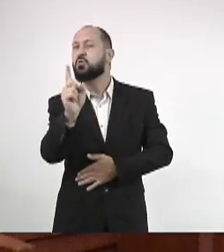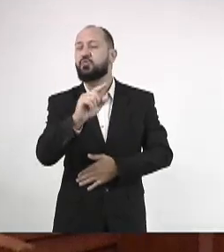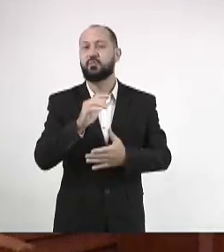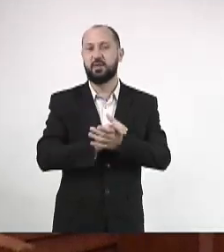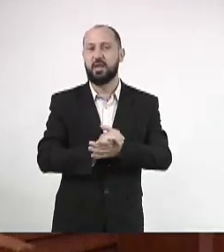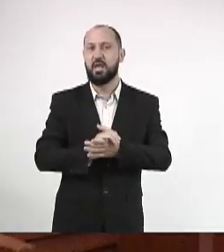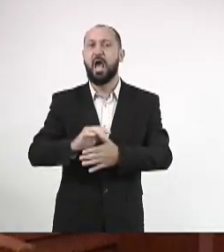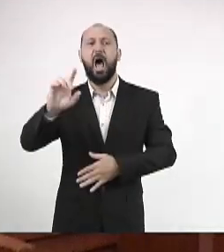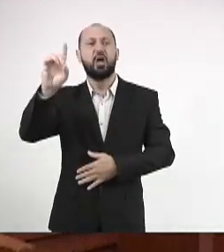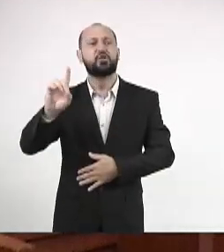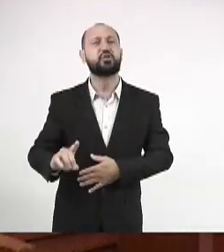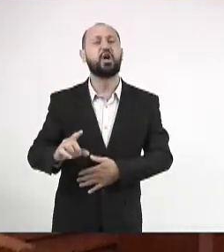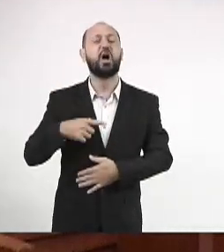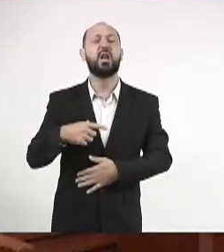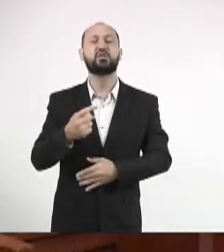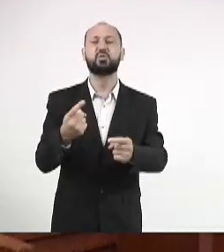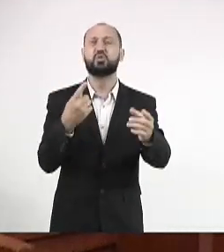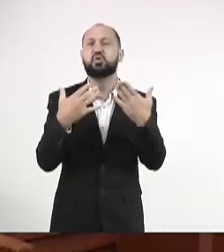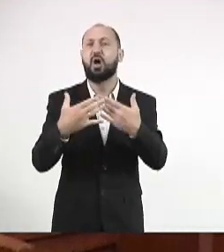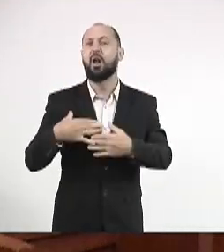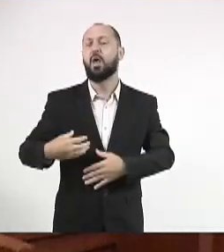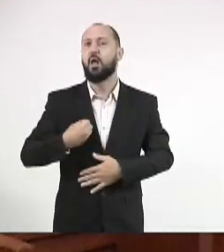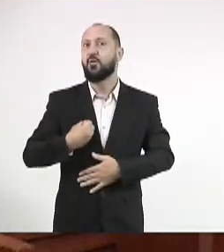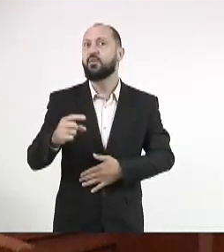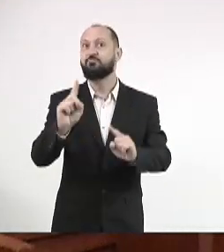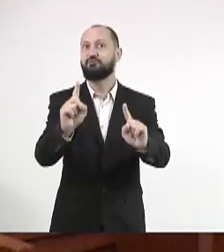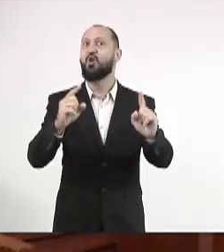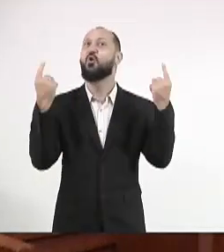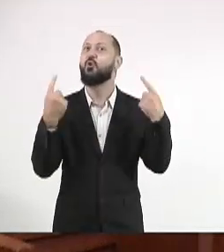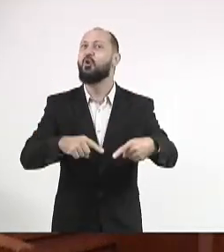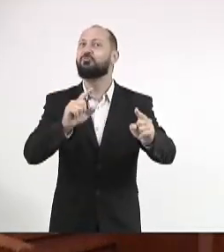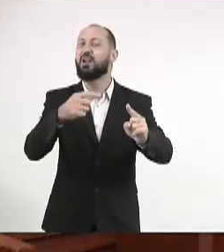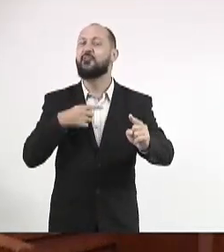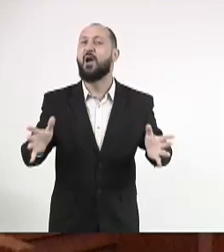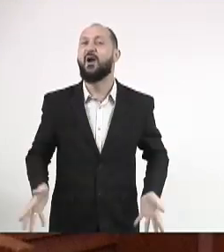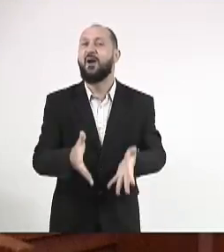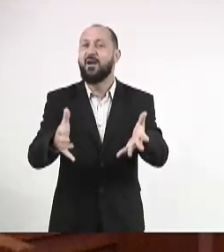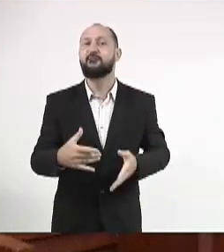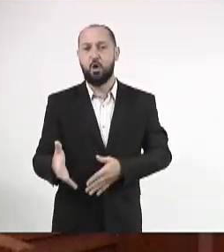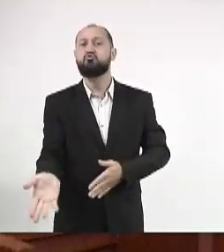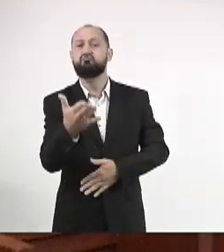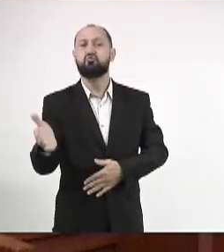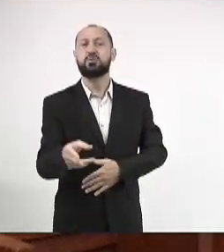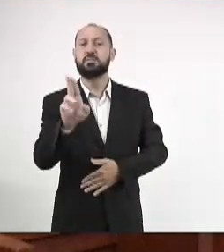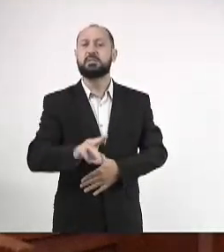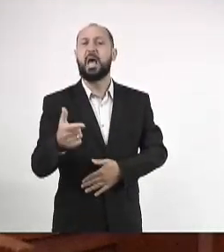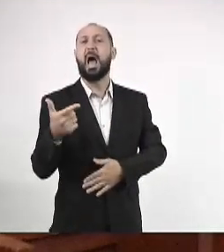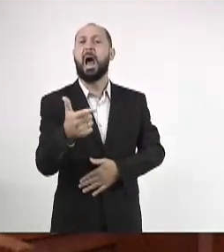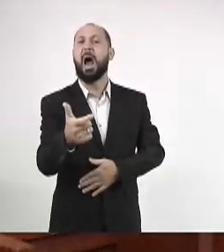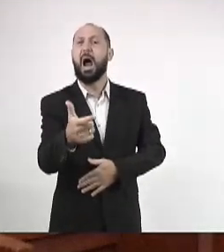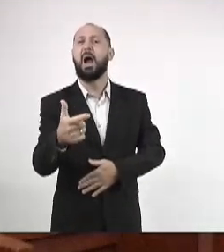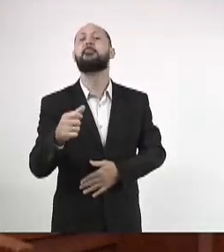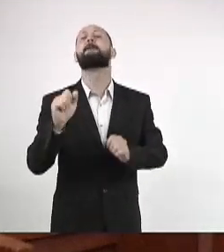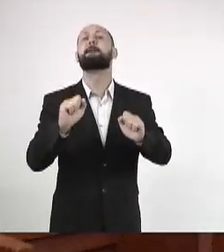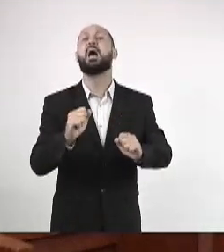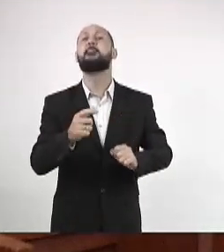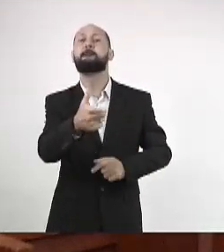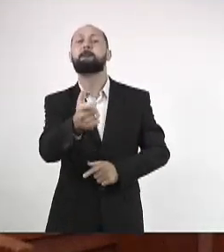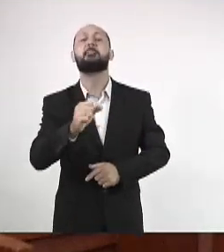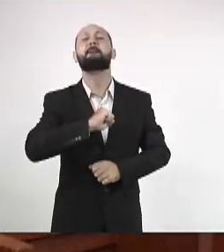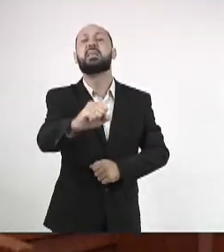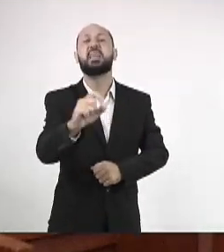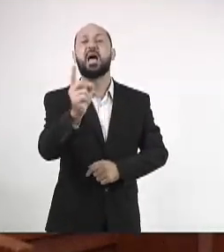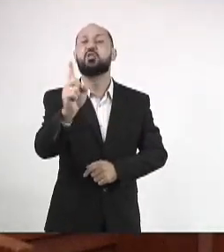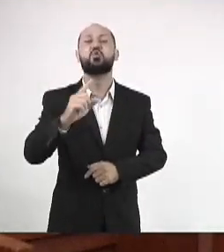a extrema-direita discutindo a vida, muito pelo contrário, estimulando o uso de armas. A arma serve para